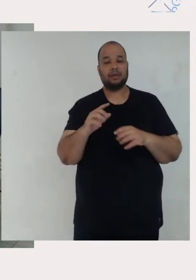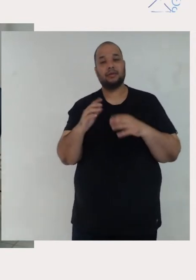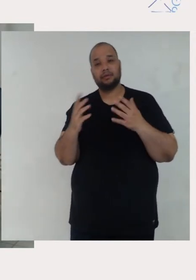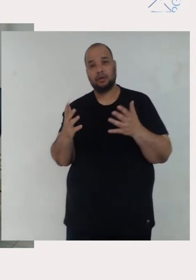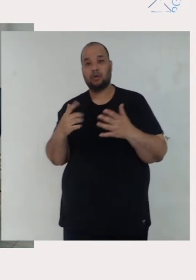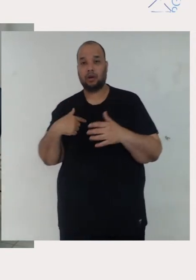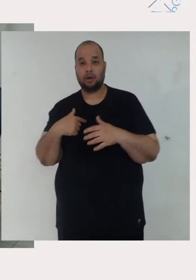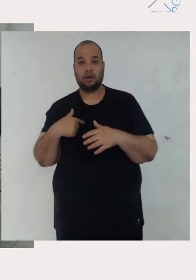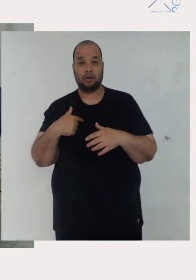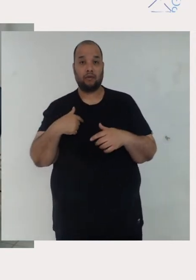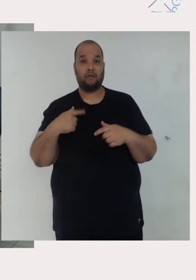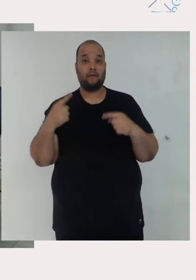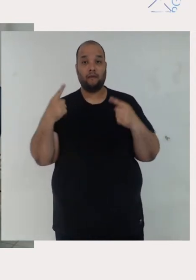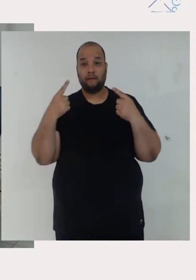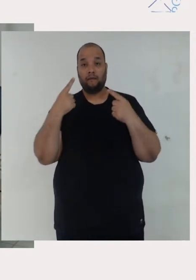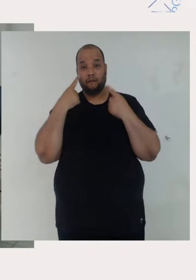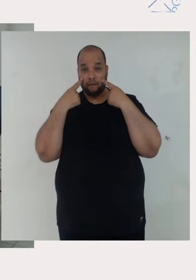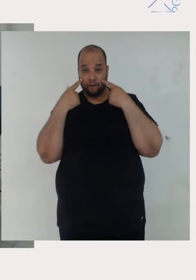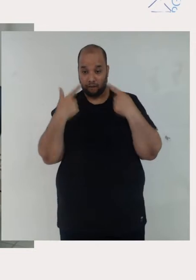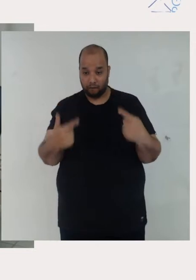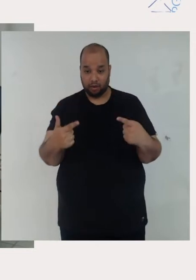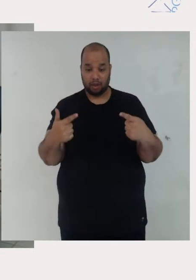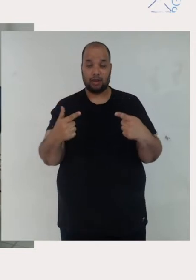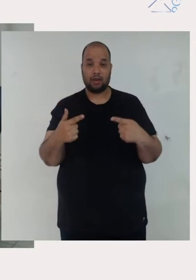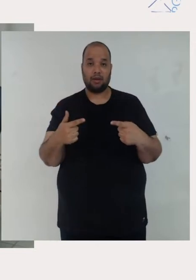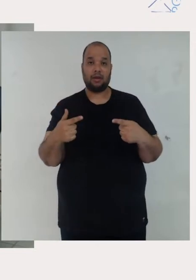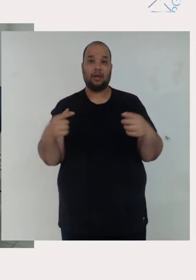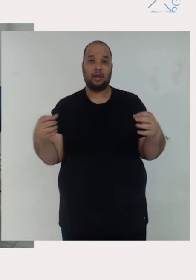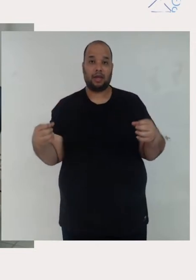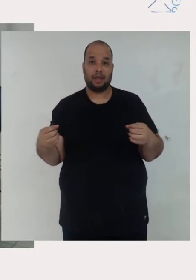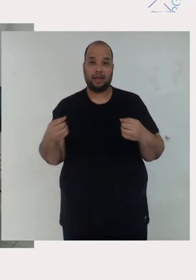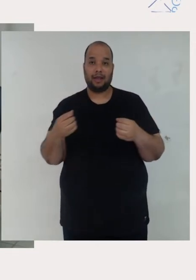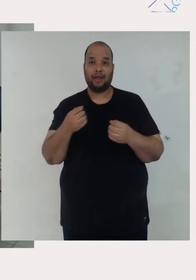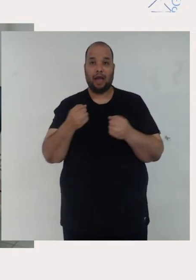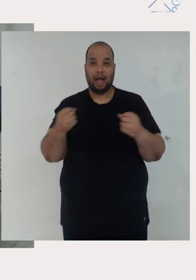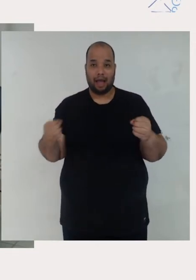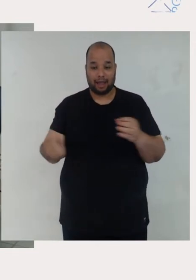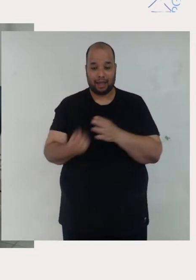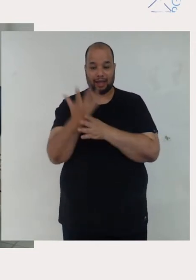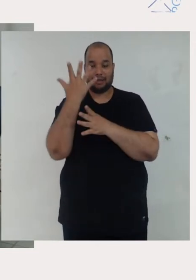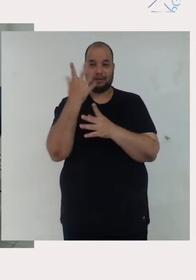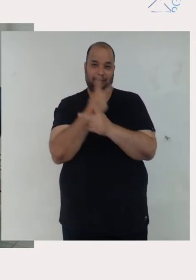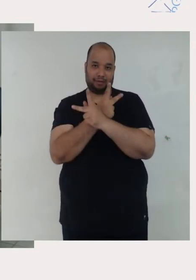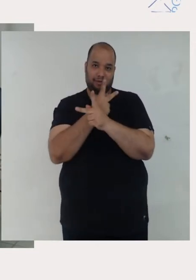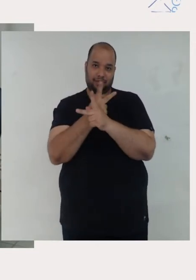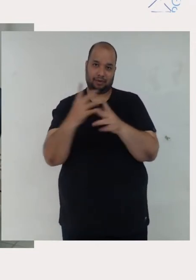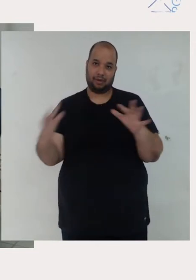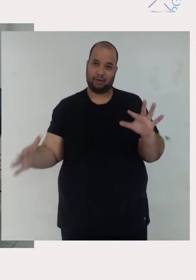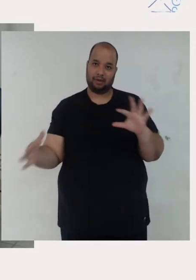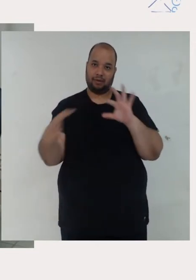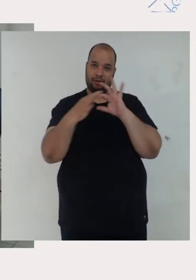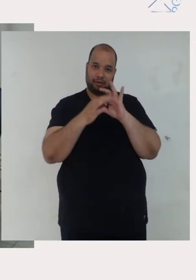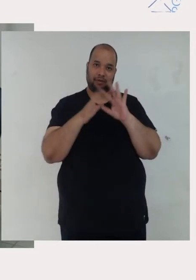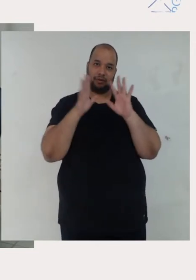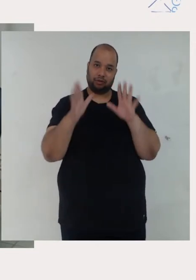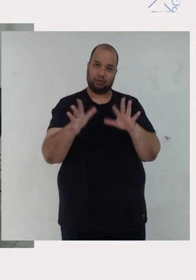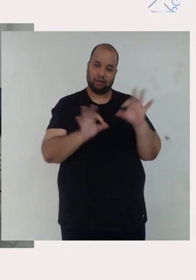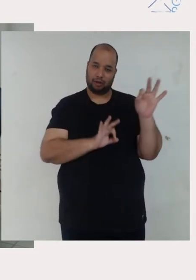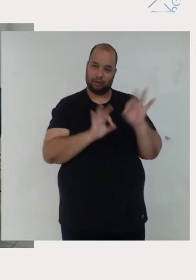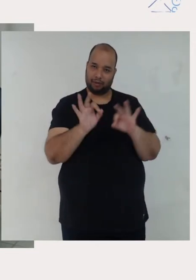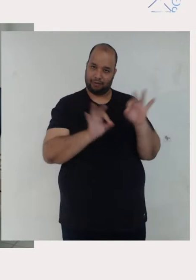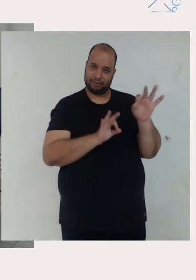eu assisti de camarote, né, ao nascimento da PGET, integrado já desde a